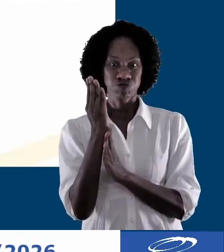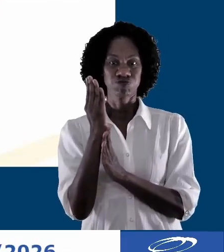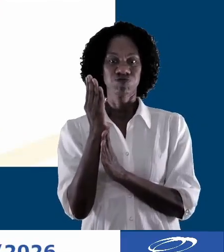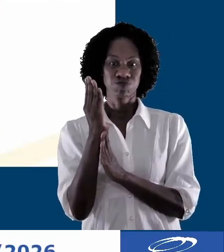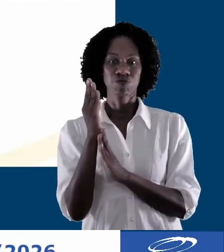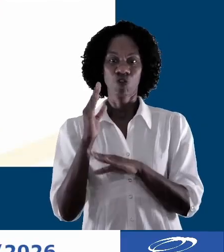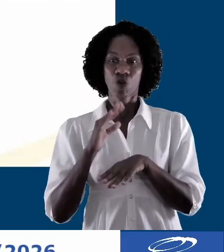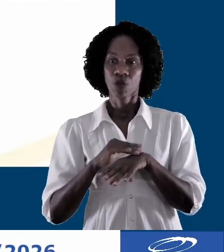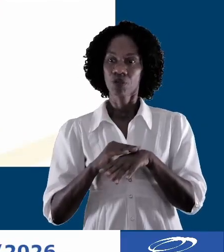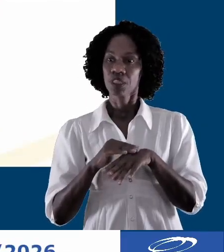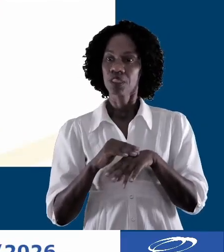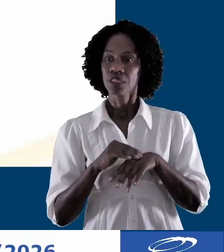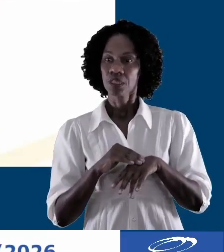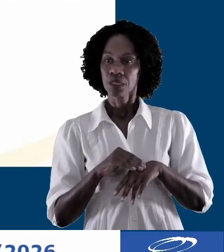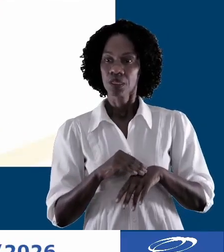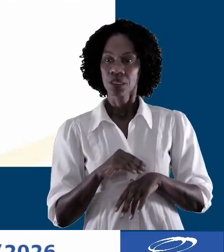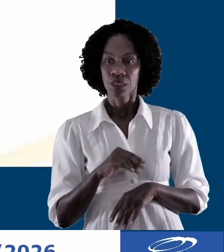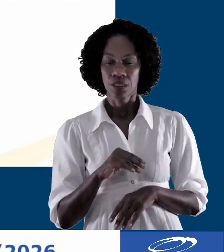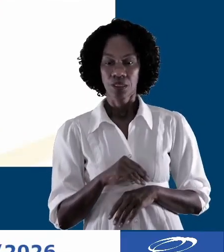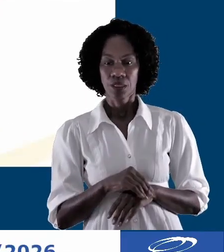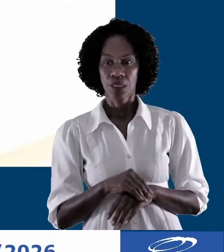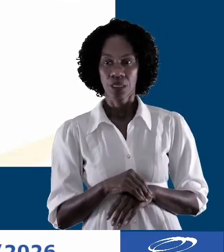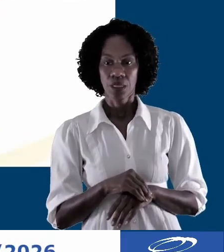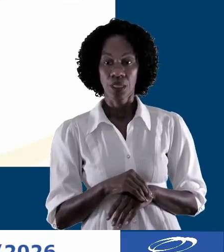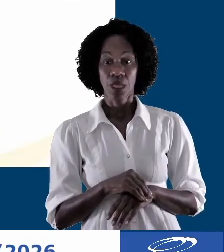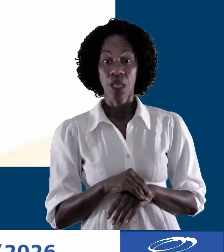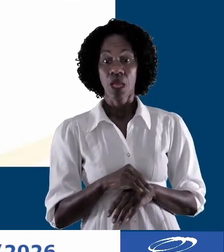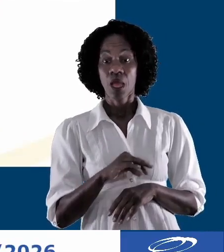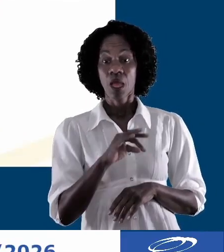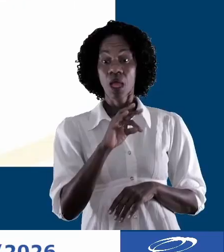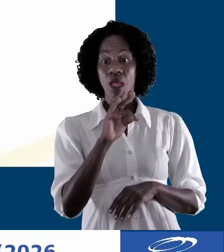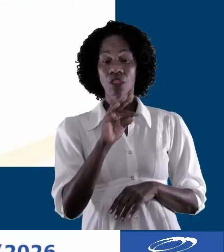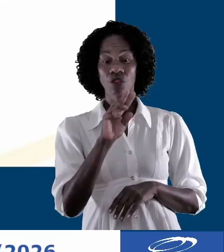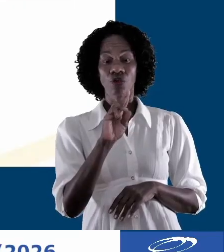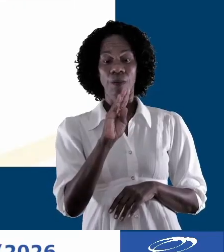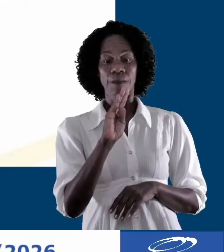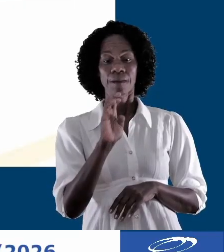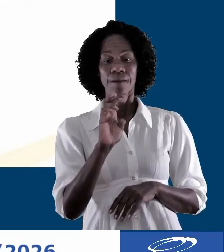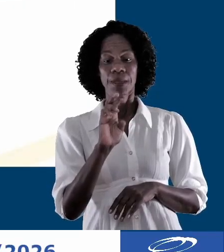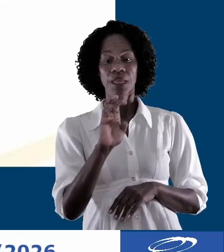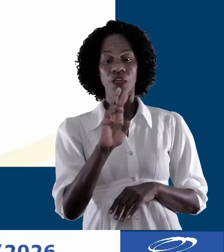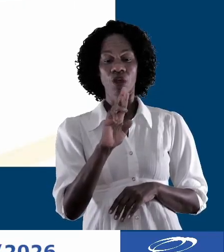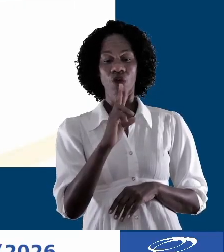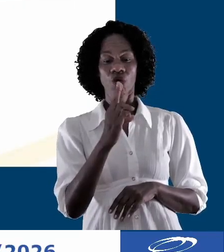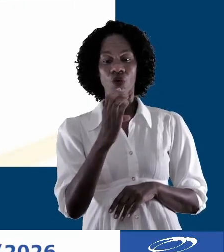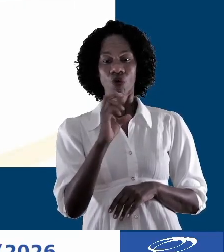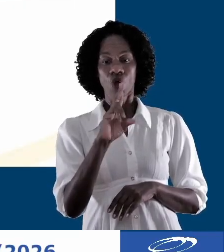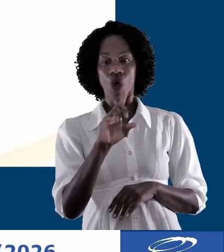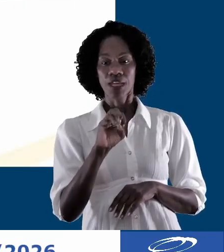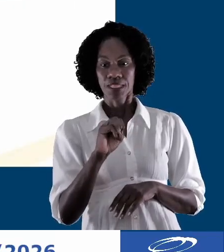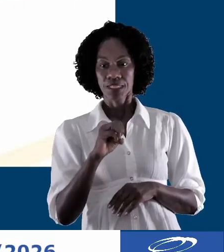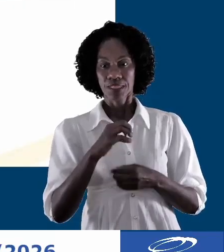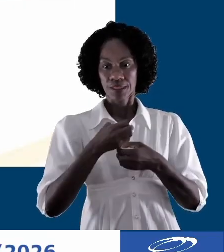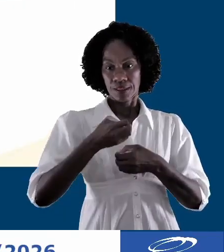E a tuberculose vertebral faz parte da nossa realidade aqui no INTO. É uma doença que a gente lida com frequência. Isso é um caso